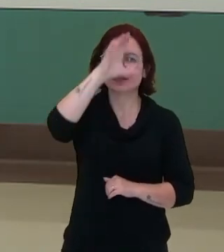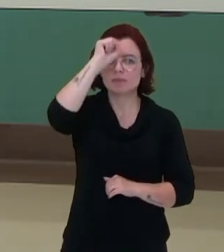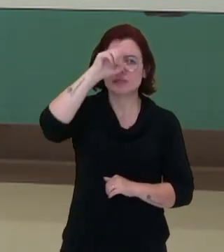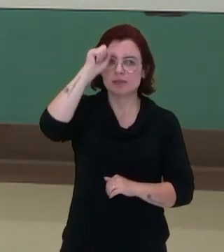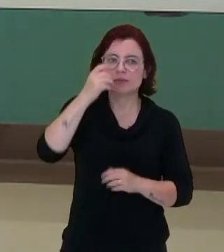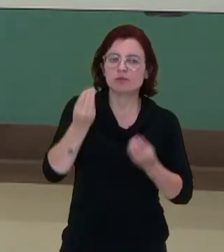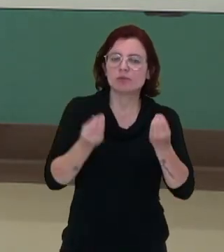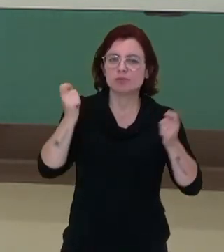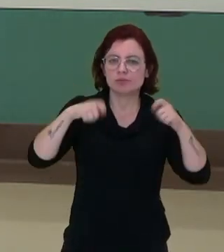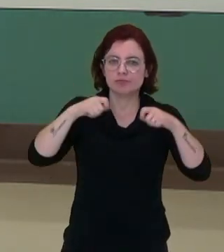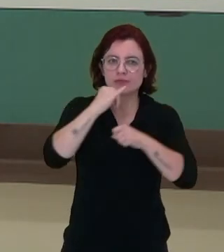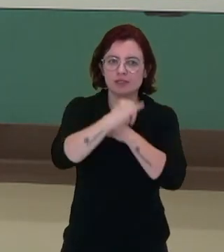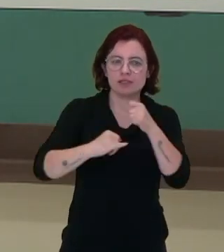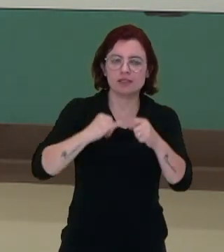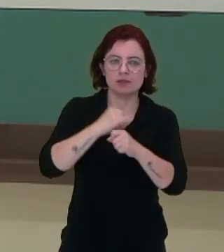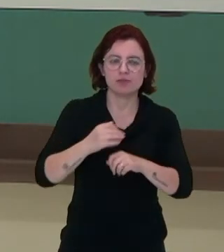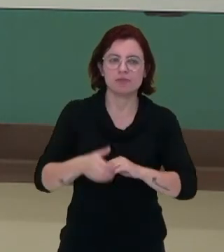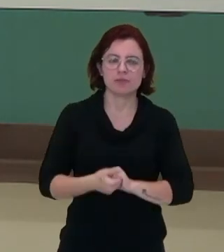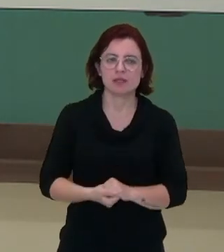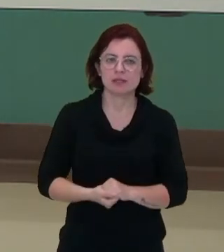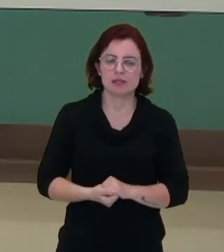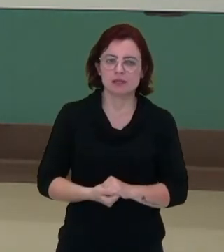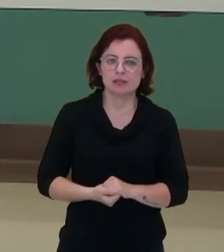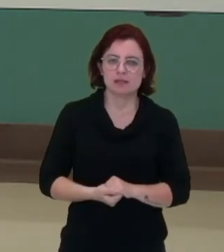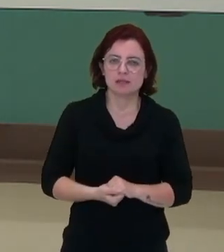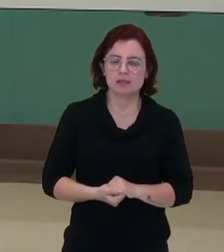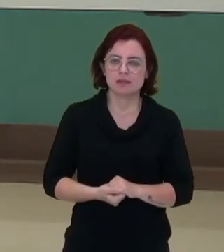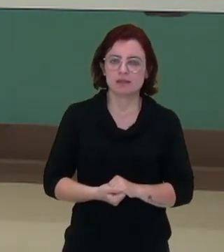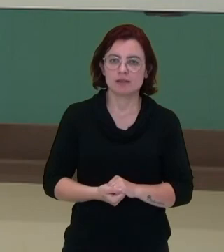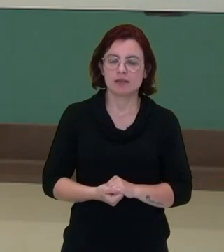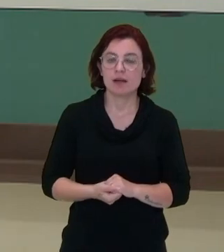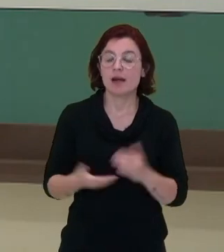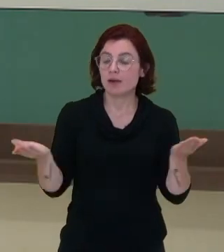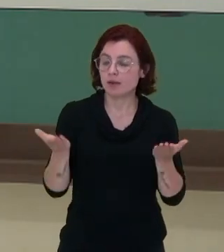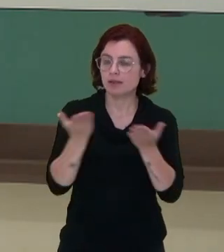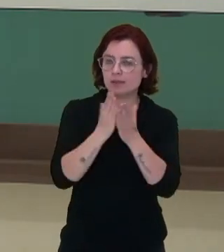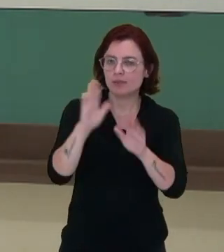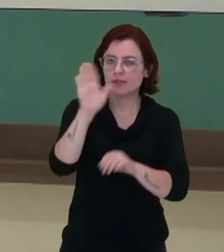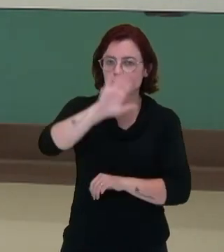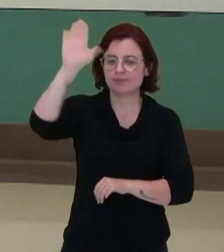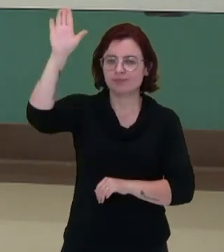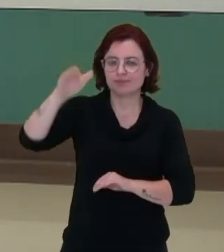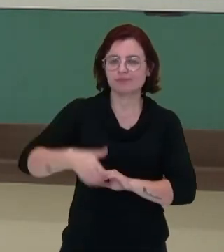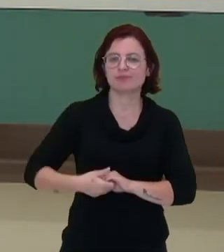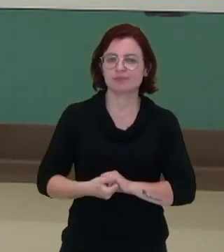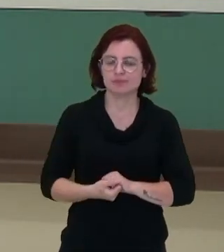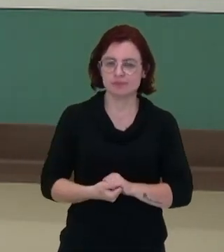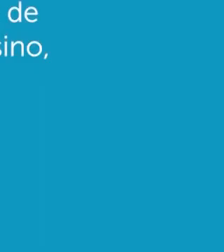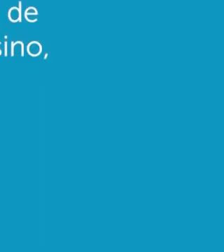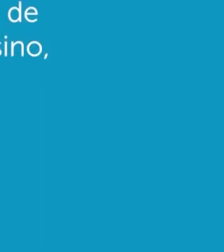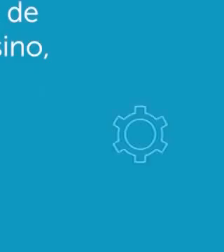de jogar online, ok? Ficamos por aqui então, um abraço para vocês, até a próxima.